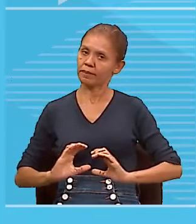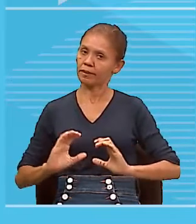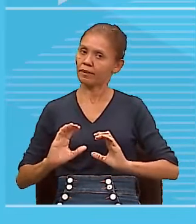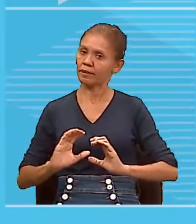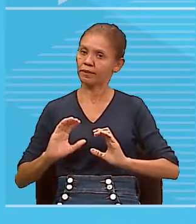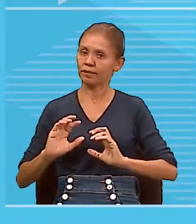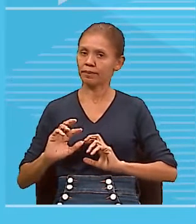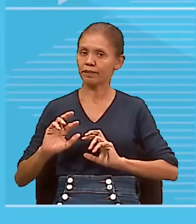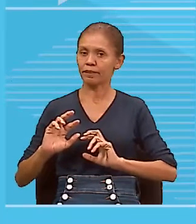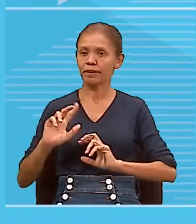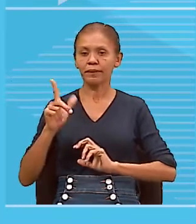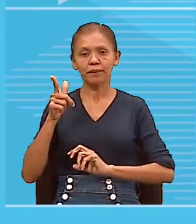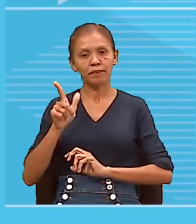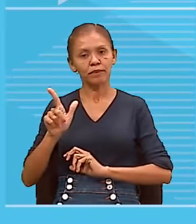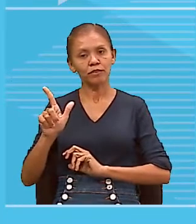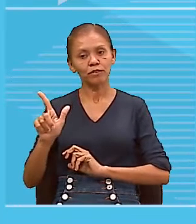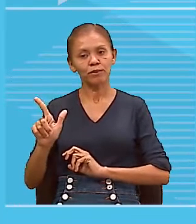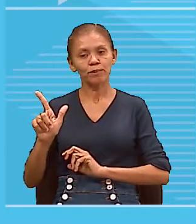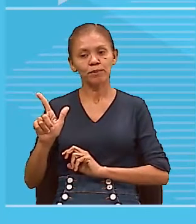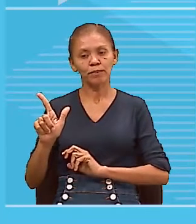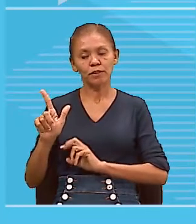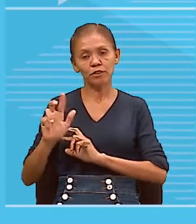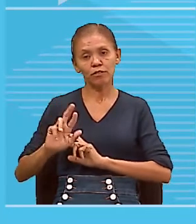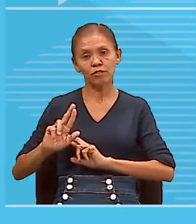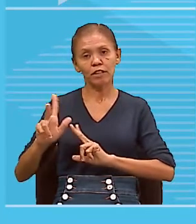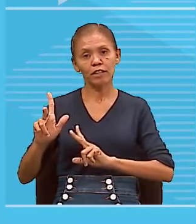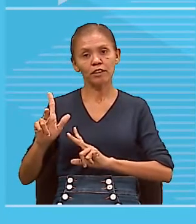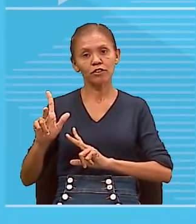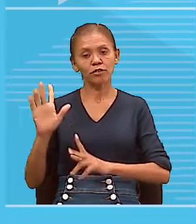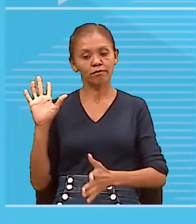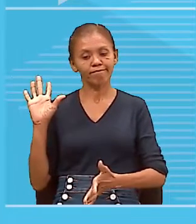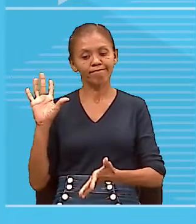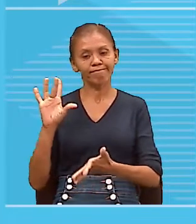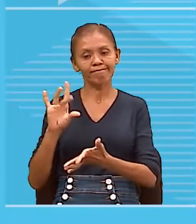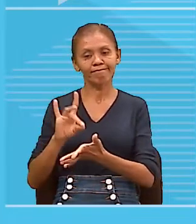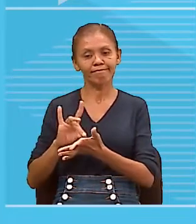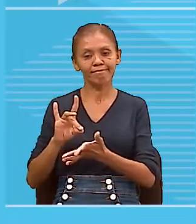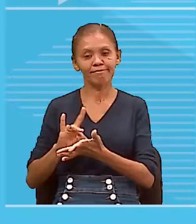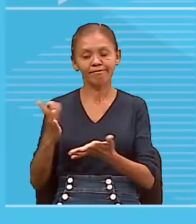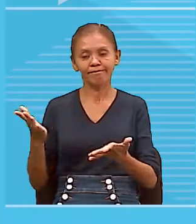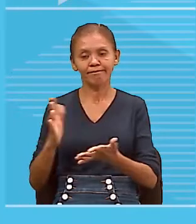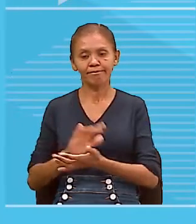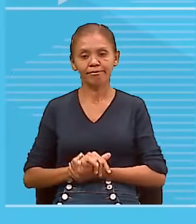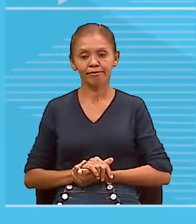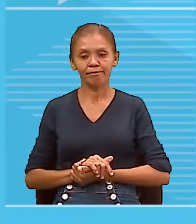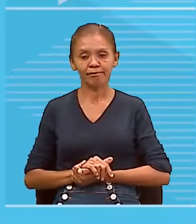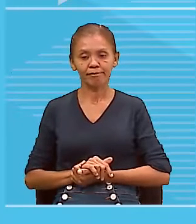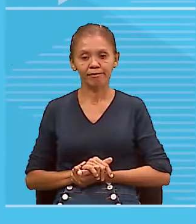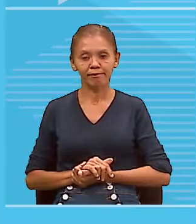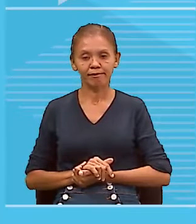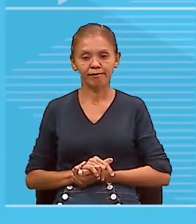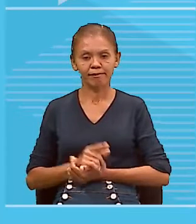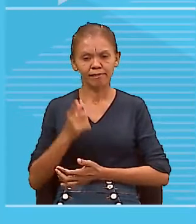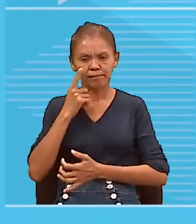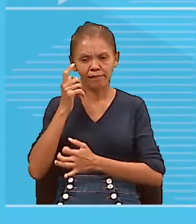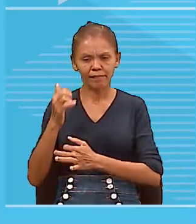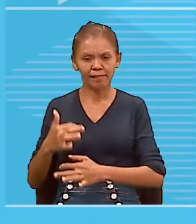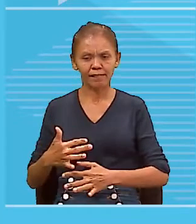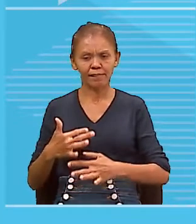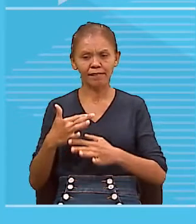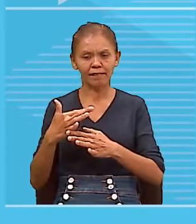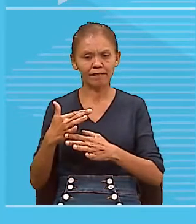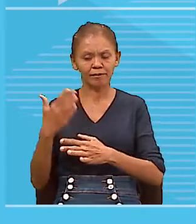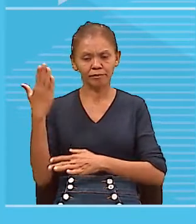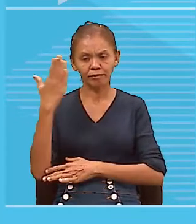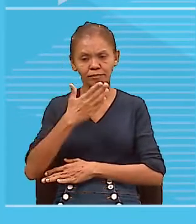a percepção né cadê Jack tua resposta Cadê tururu tururu não vi tua resposta não já que não apareceu